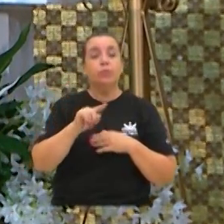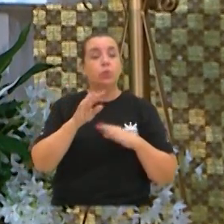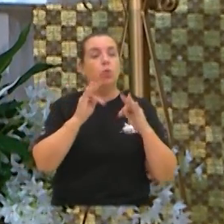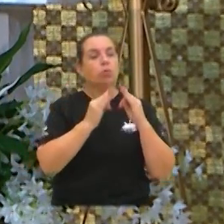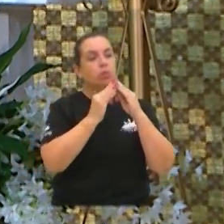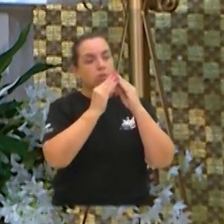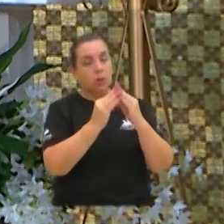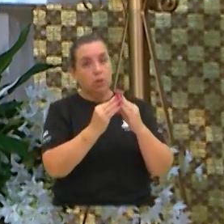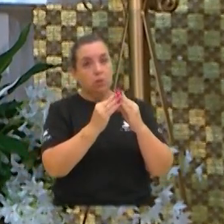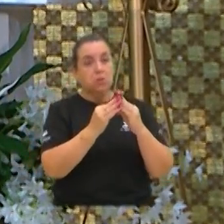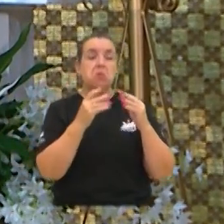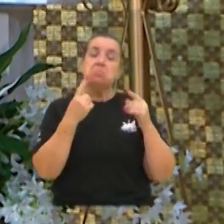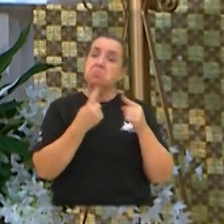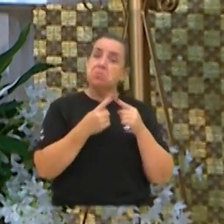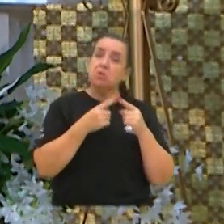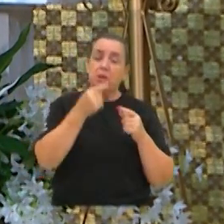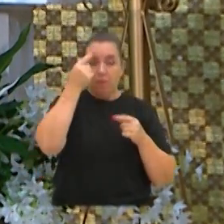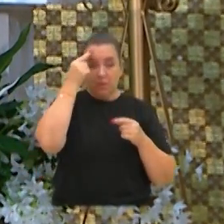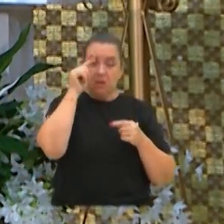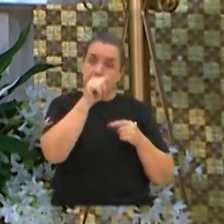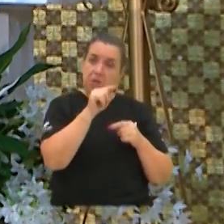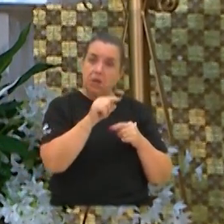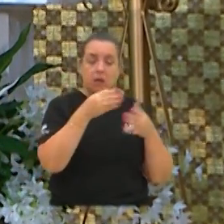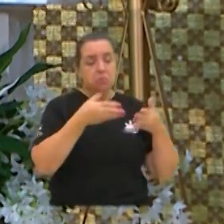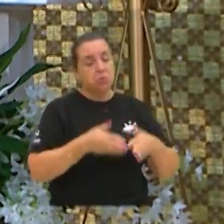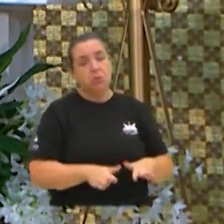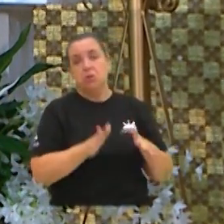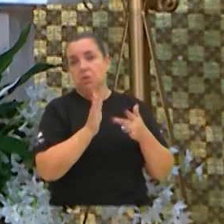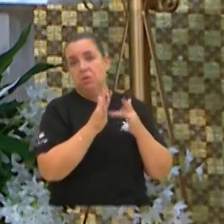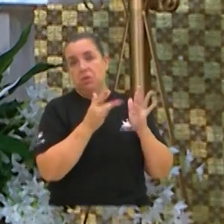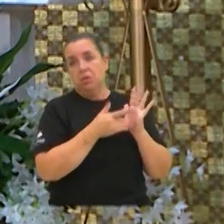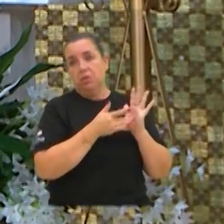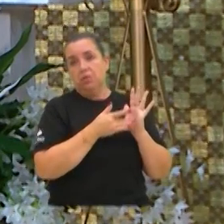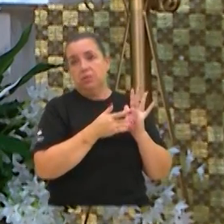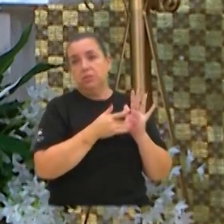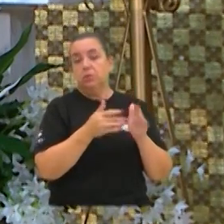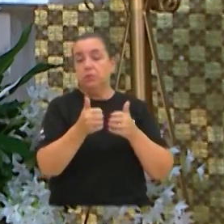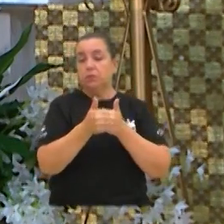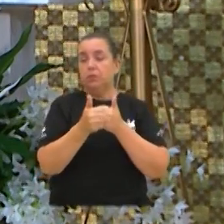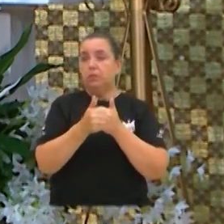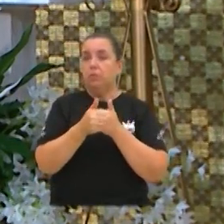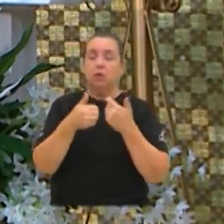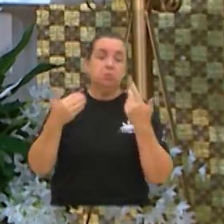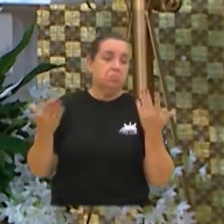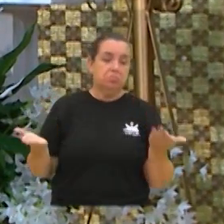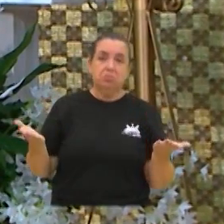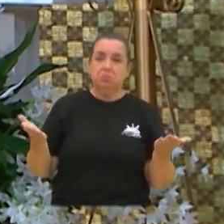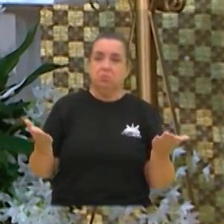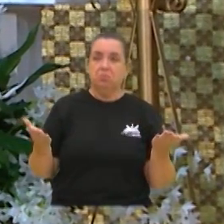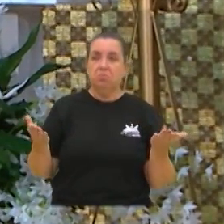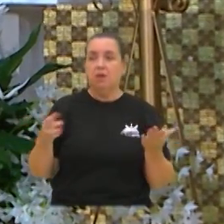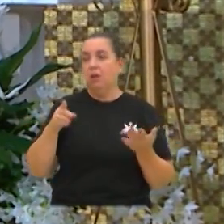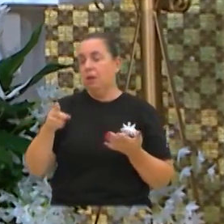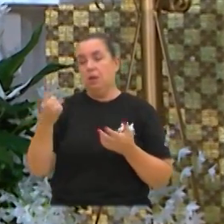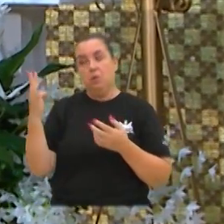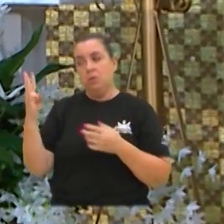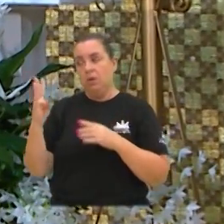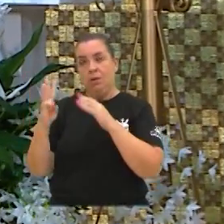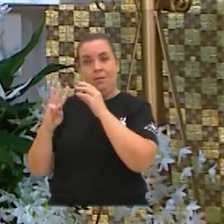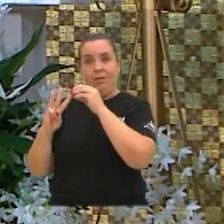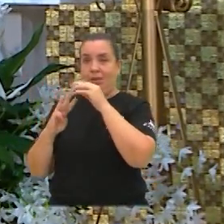templo ou perto do palácio. Para eles também é uma descoberta.